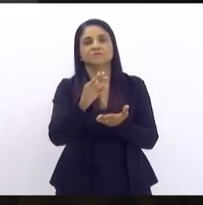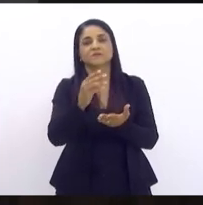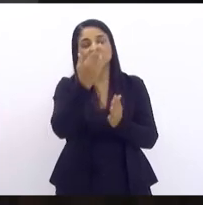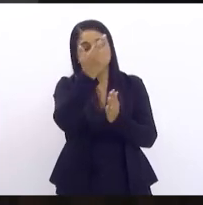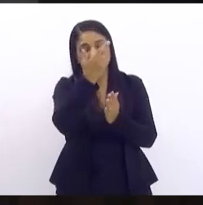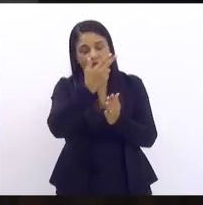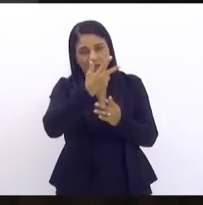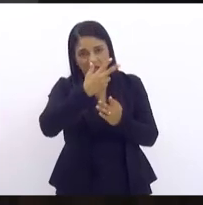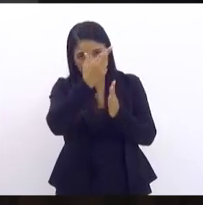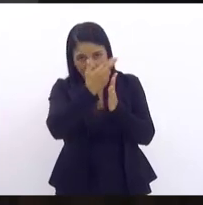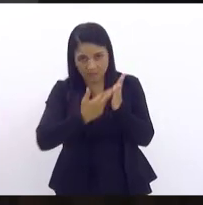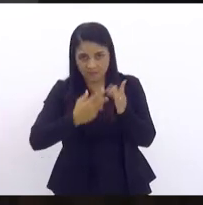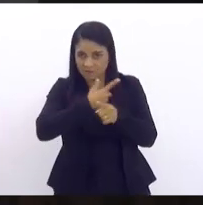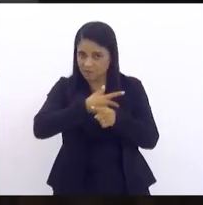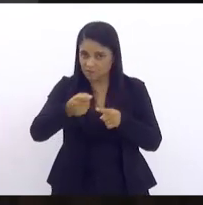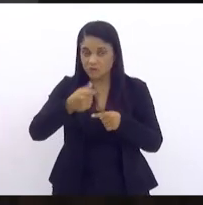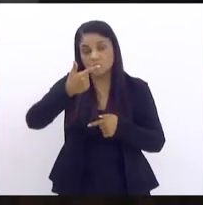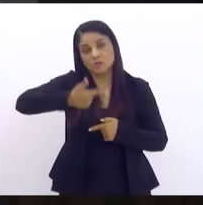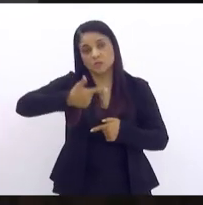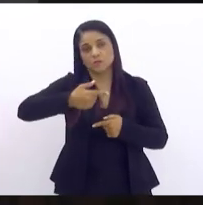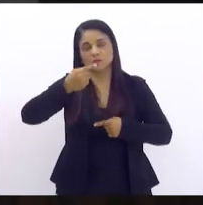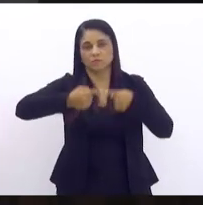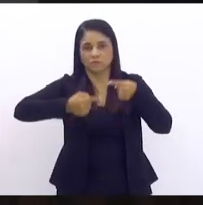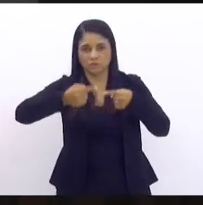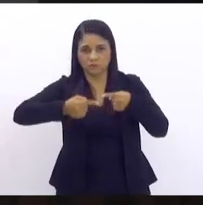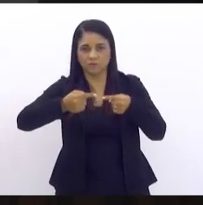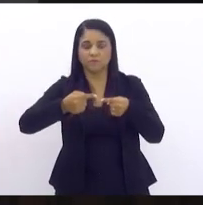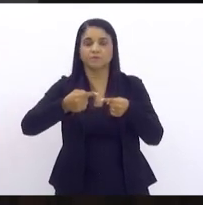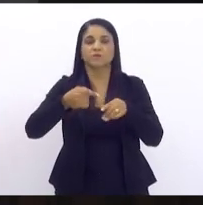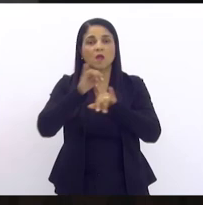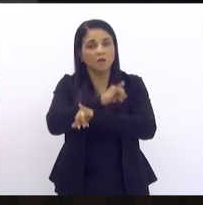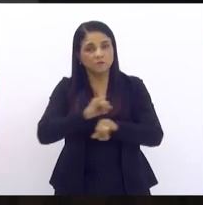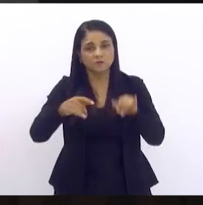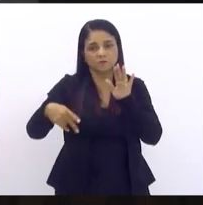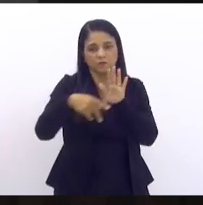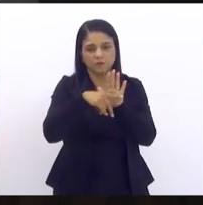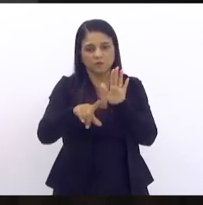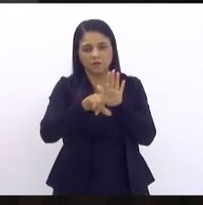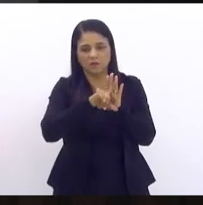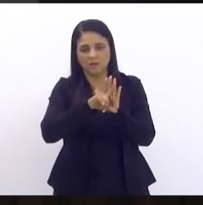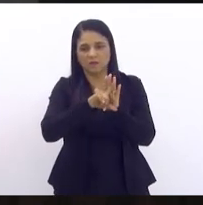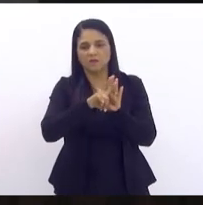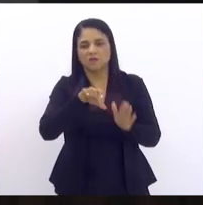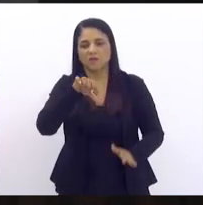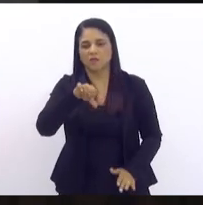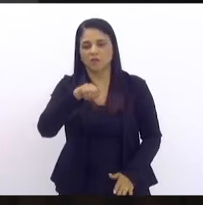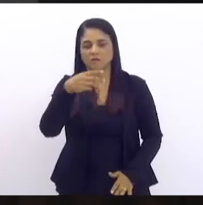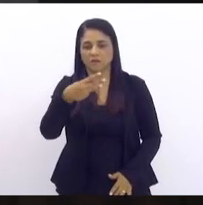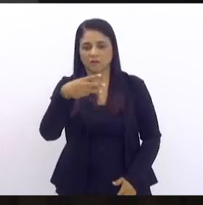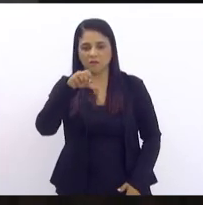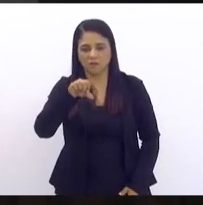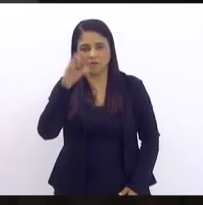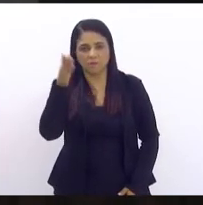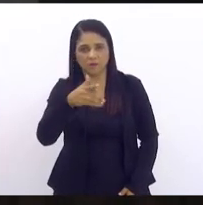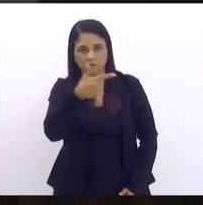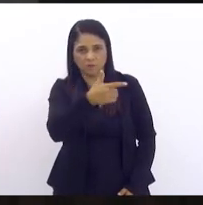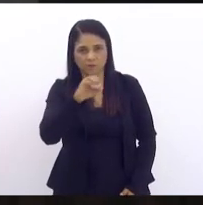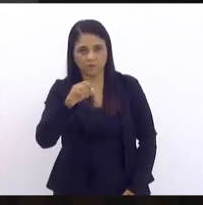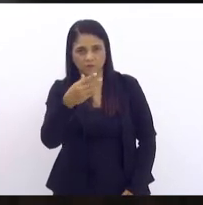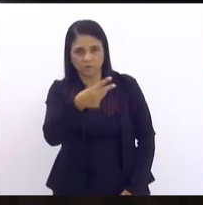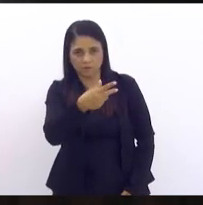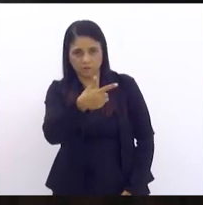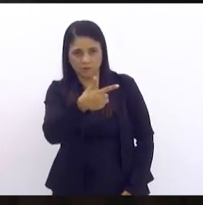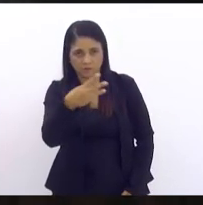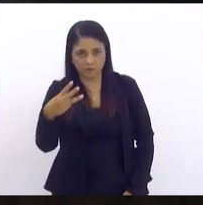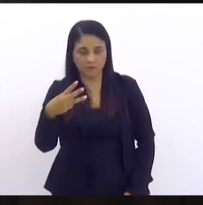redação do vencido para a segunda discussão. Anuncio. Projeto de lei número 939/2023, de autoria da